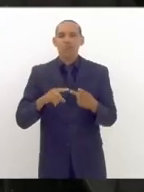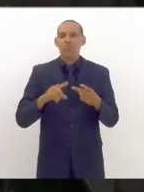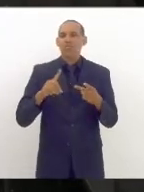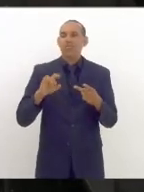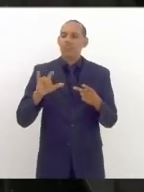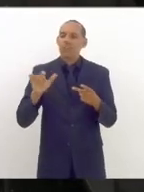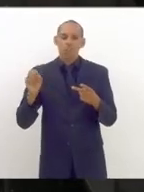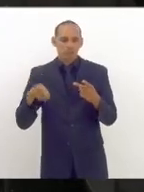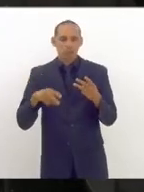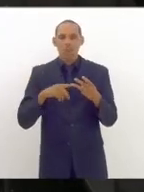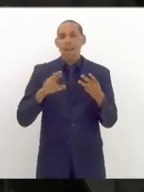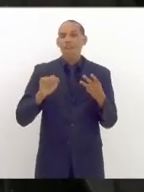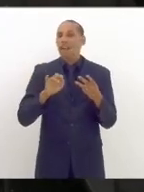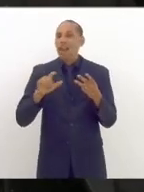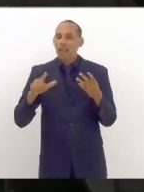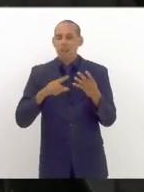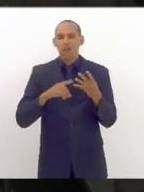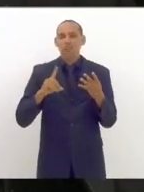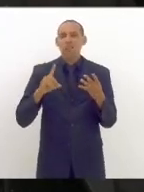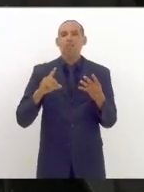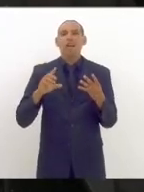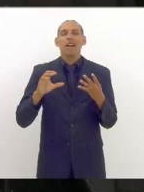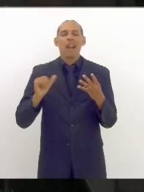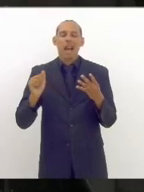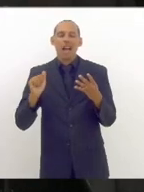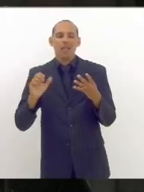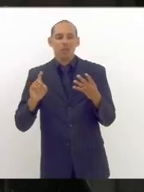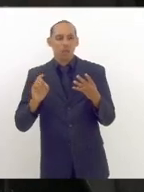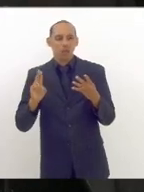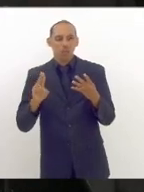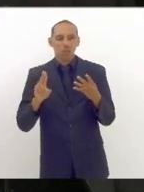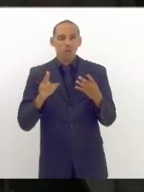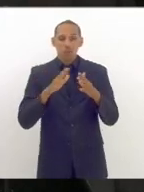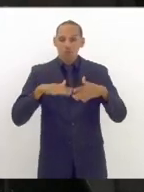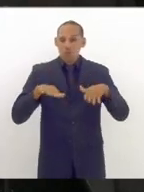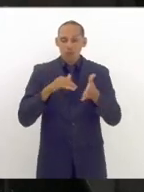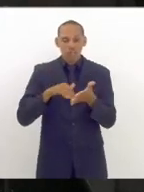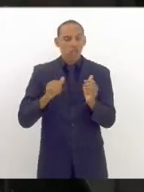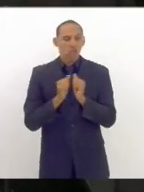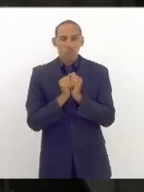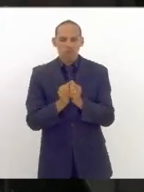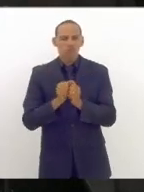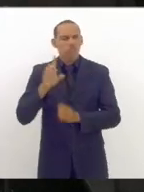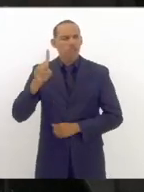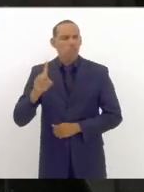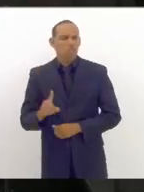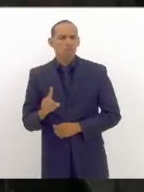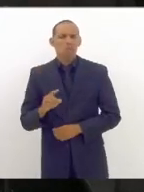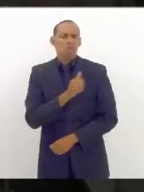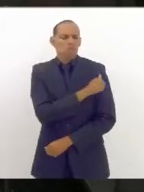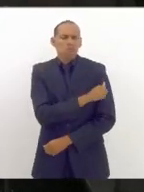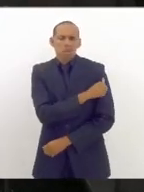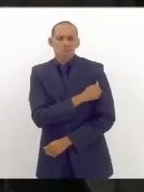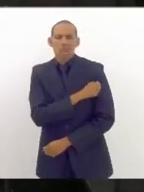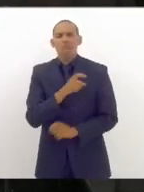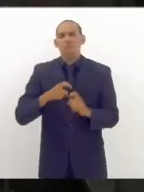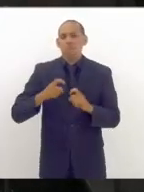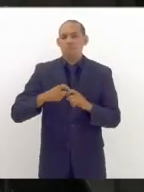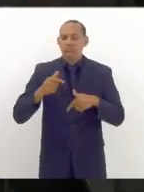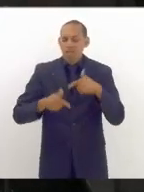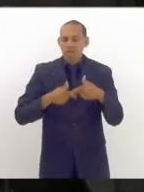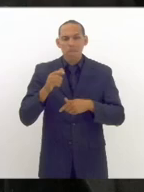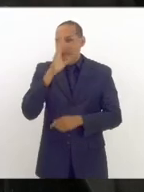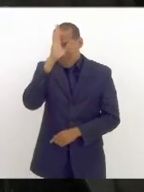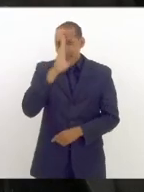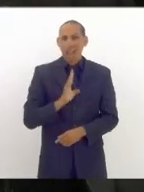o Cadu, todo mundo que trabalhou na secretaria, que trabalhava conosco, seja diretor, enfermeiro, médico, trabalhou de graça na